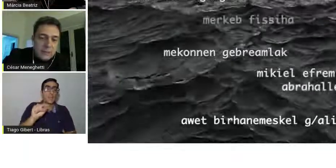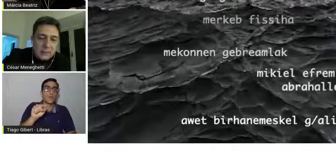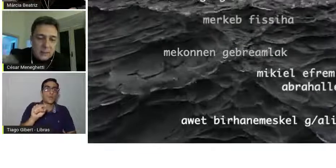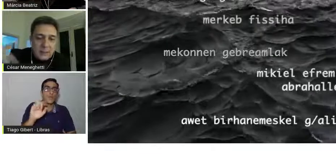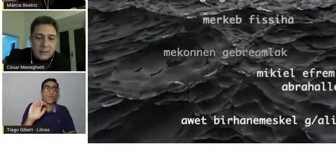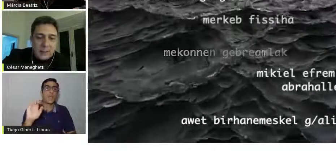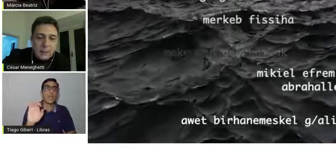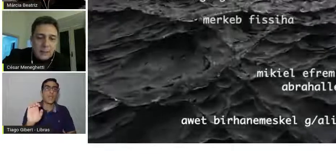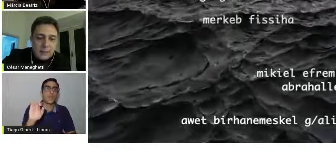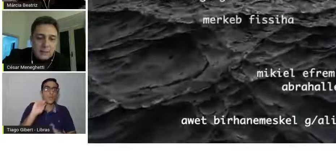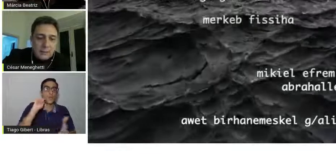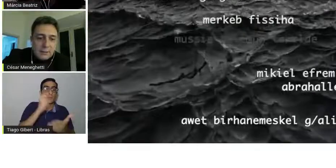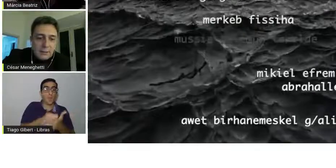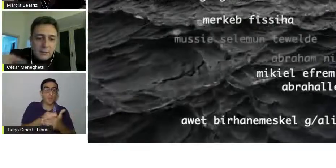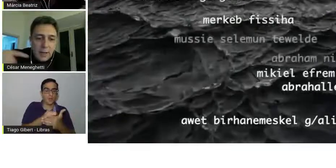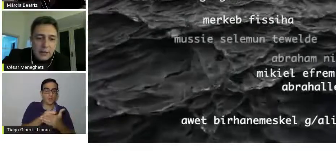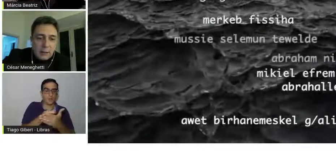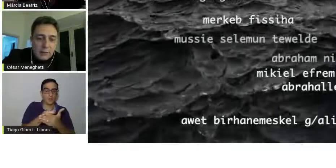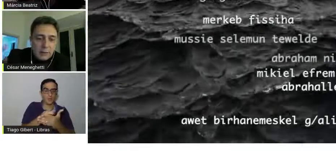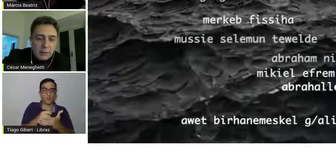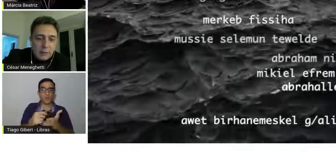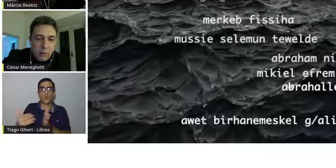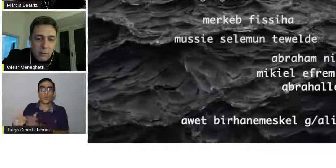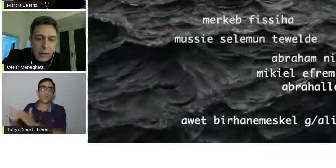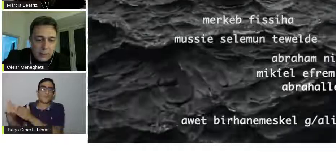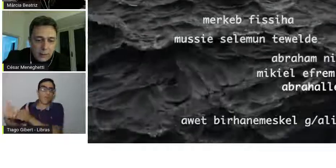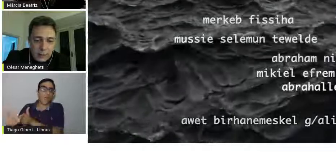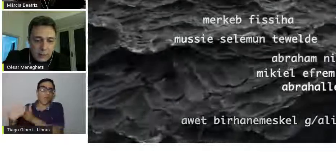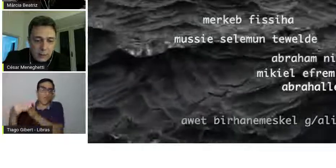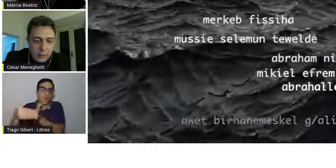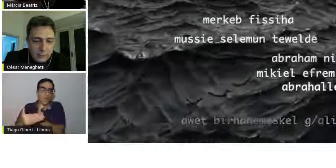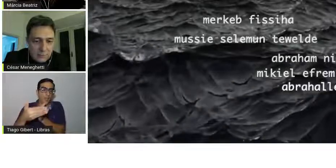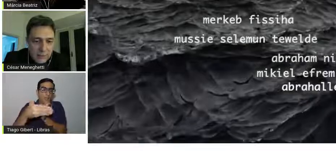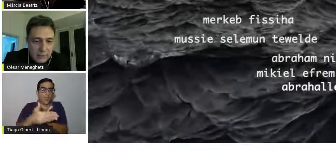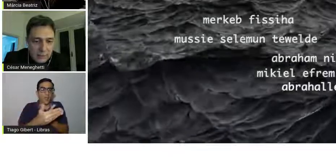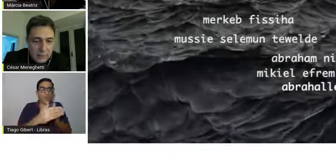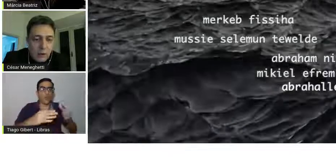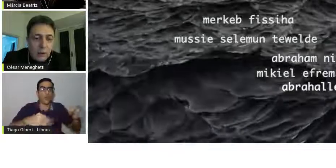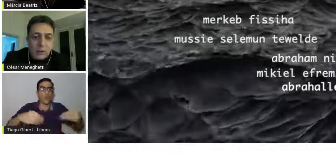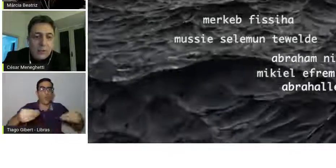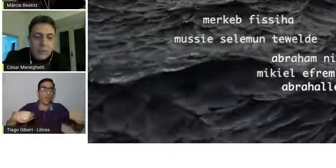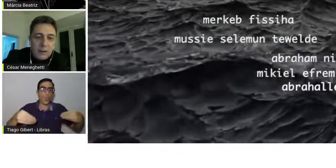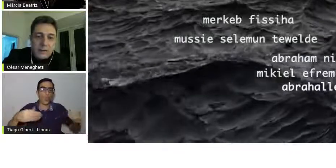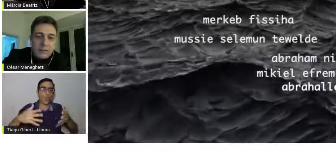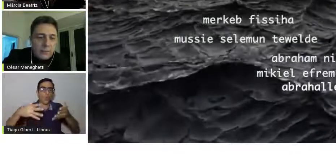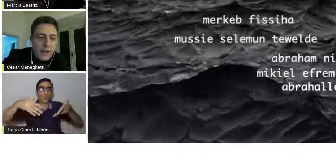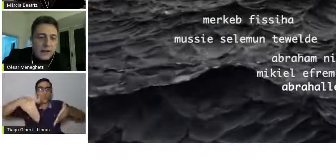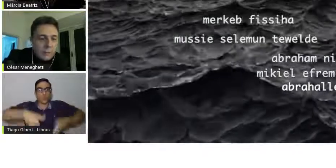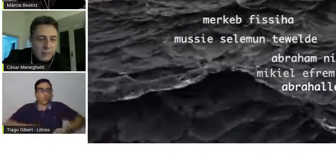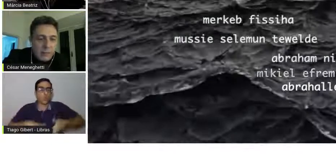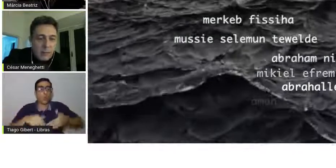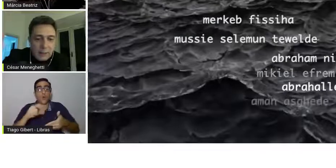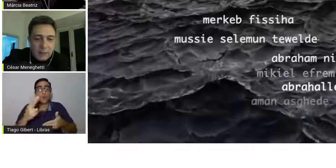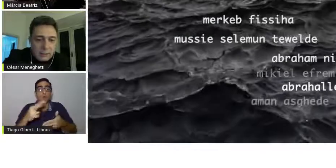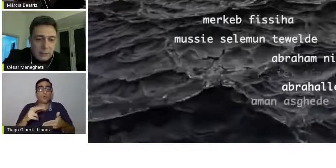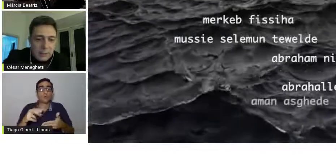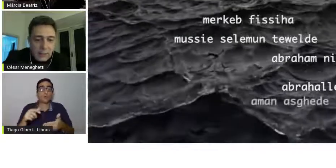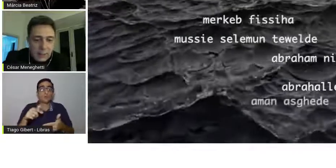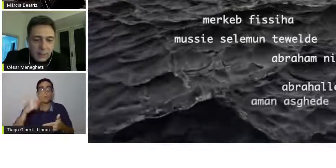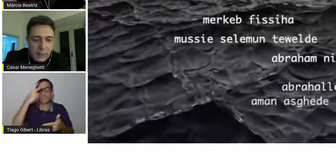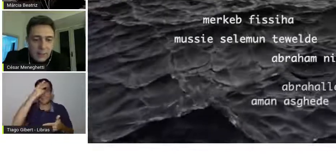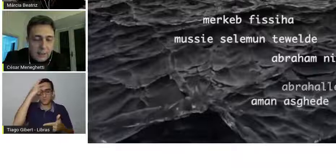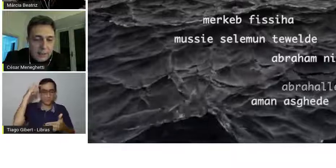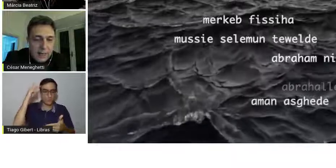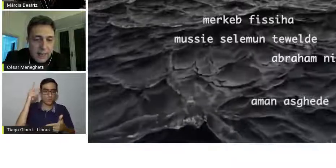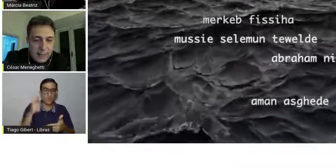para fazer a travessia num barco de borracha que você pode afundar, ou que pode ser furado pela guarda